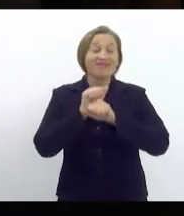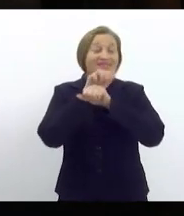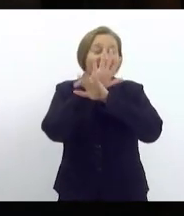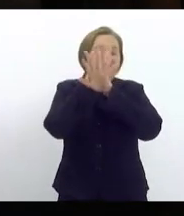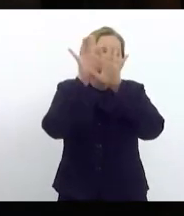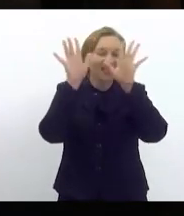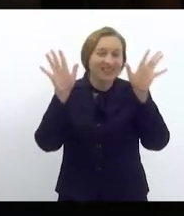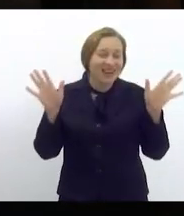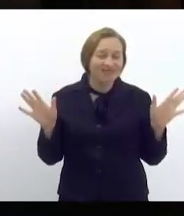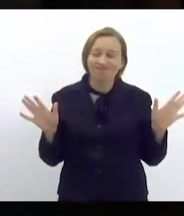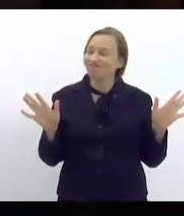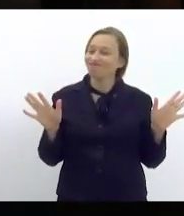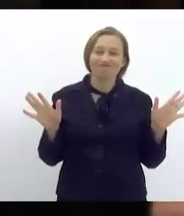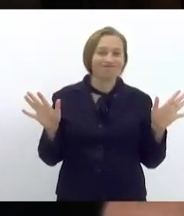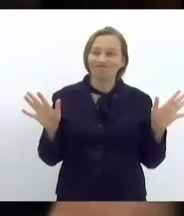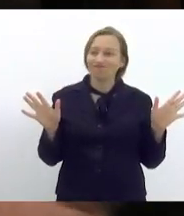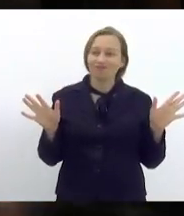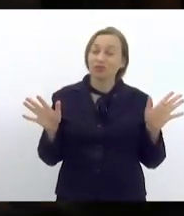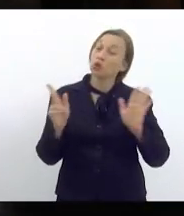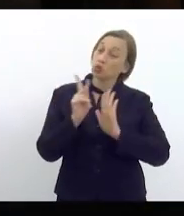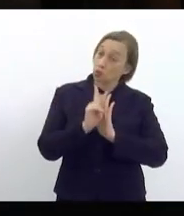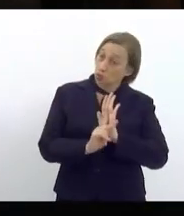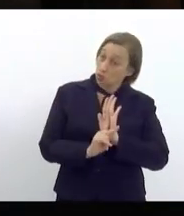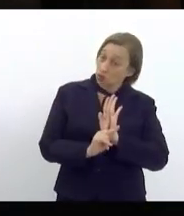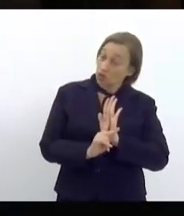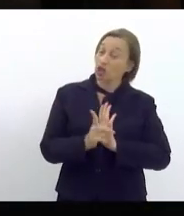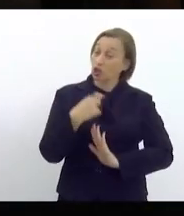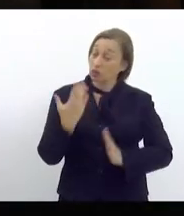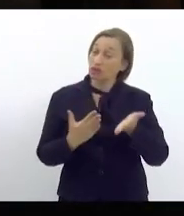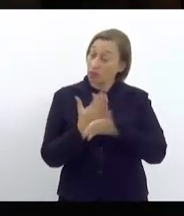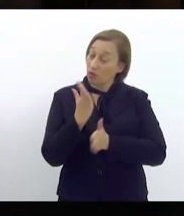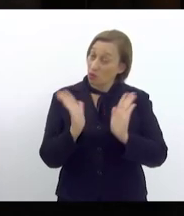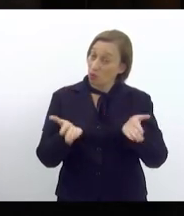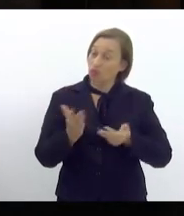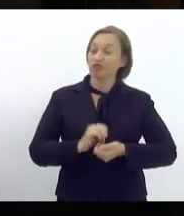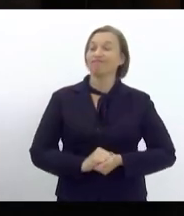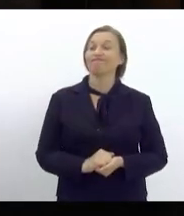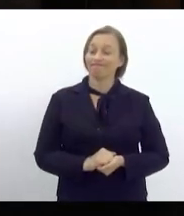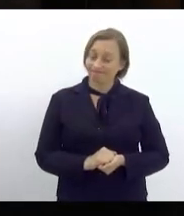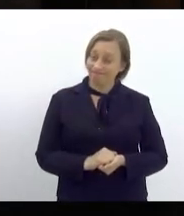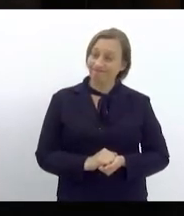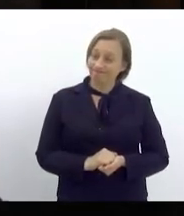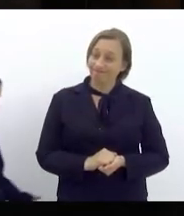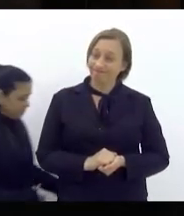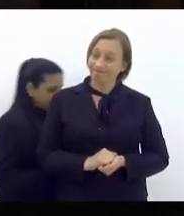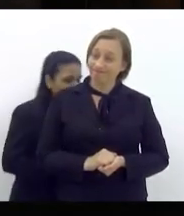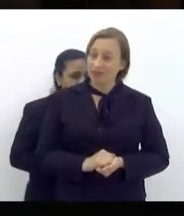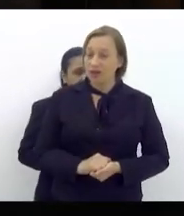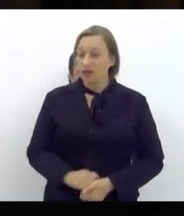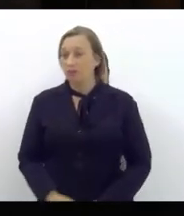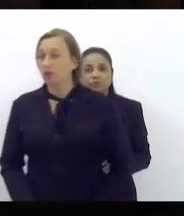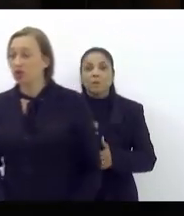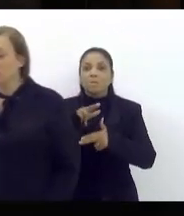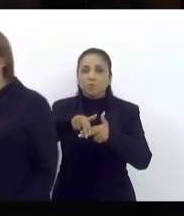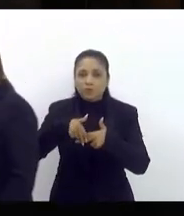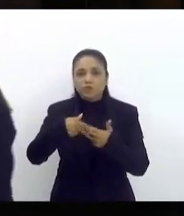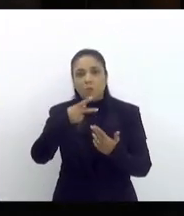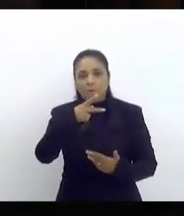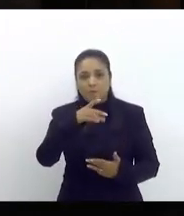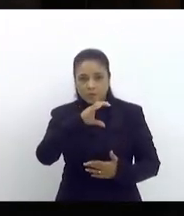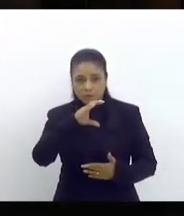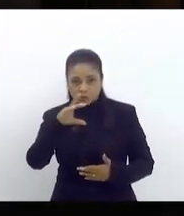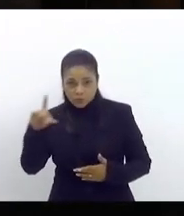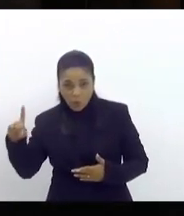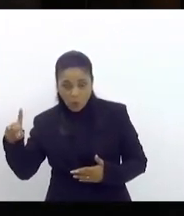mais transparência no projeto que a gente aprova aqui hoje por isso que o pessoal votou contra por isso que